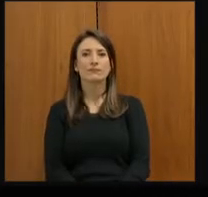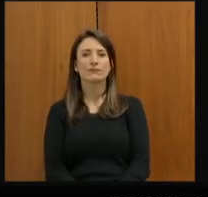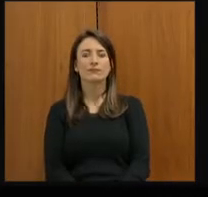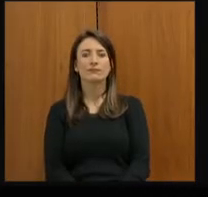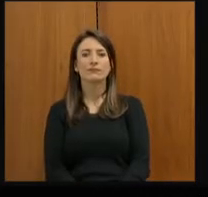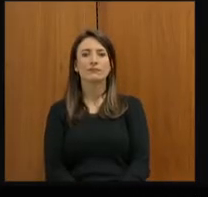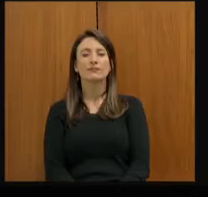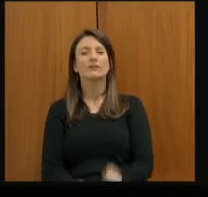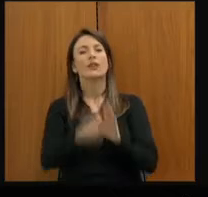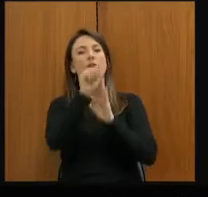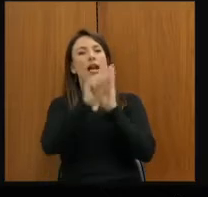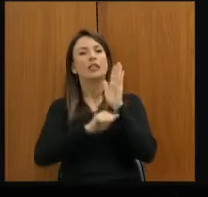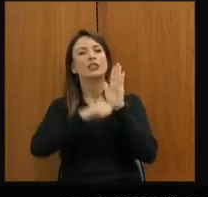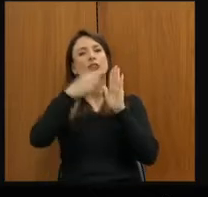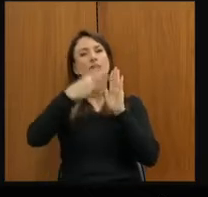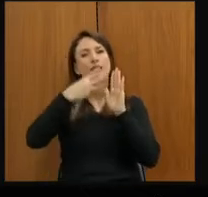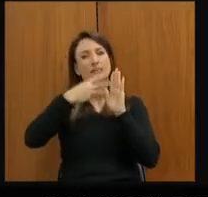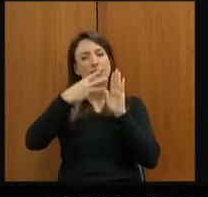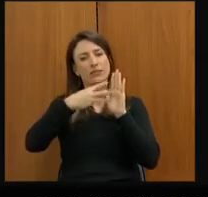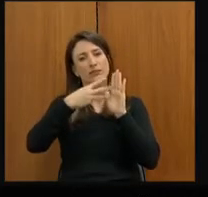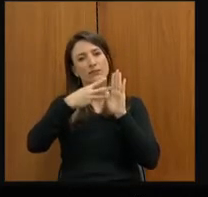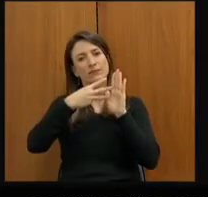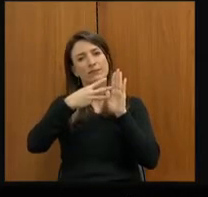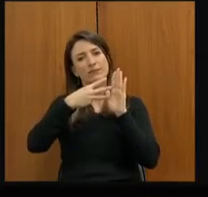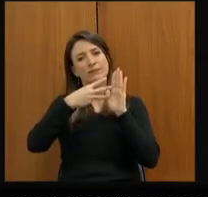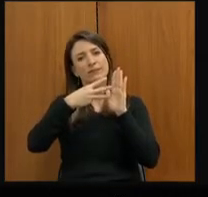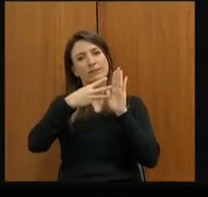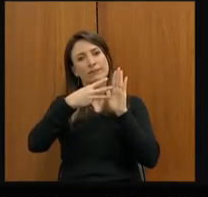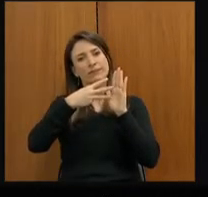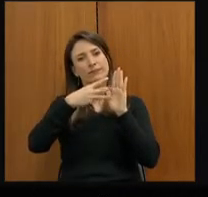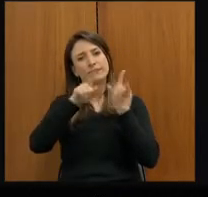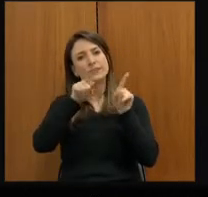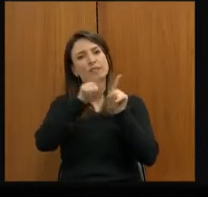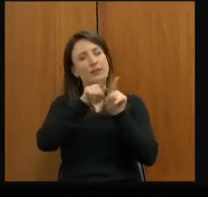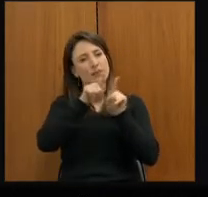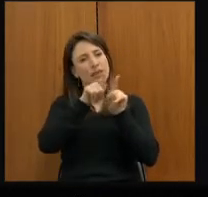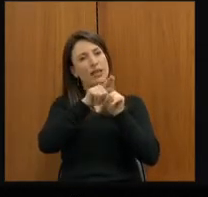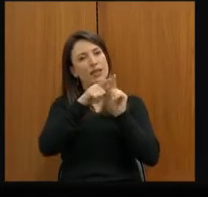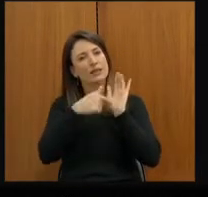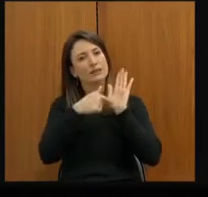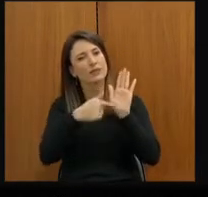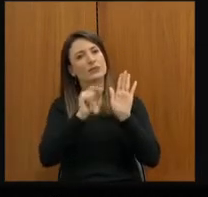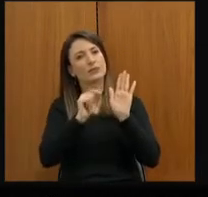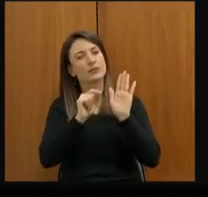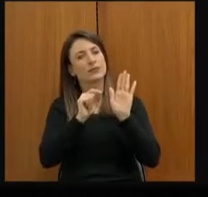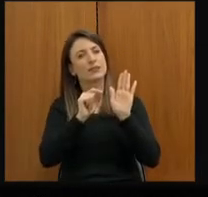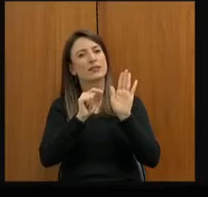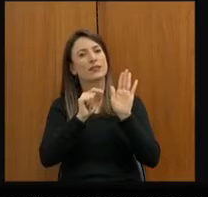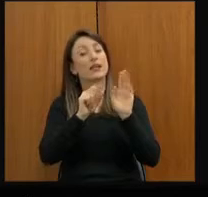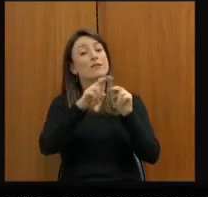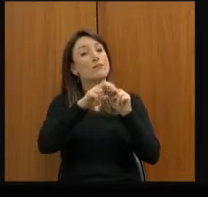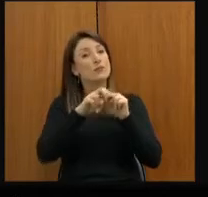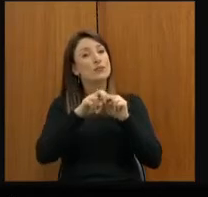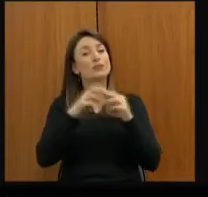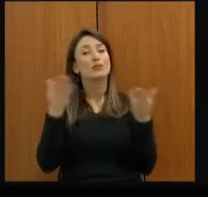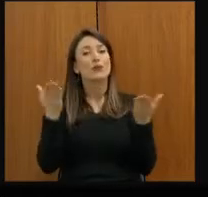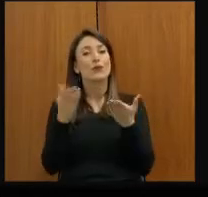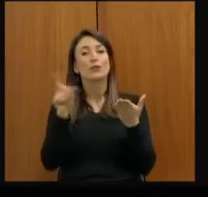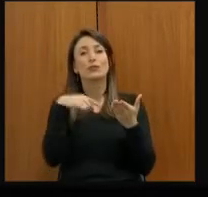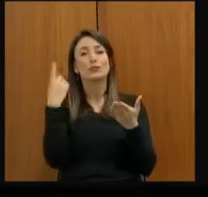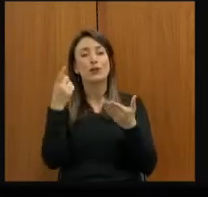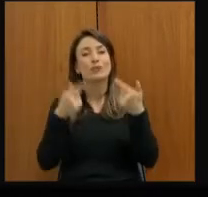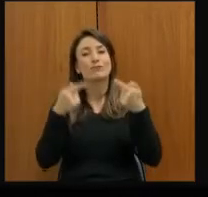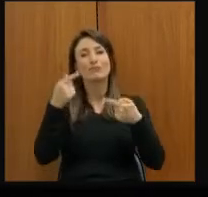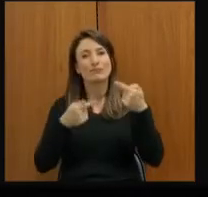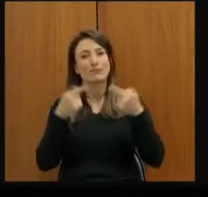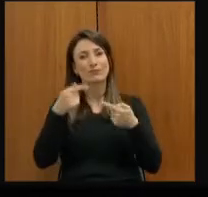o Artigo terceiro também vem nesse sentido e eu acho que aí a razão de cedo estávamos aqui motivo